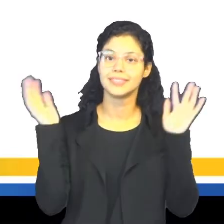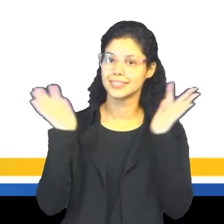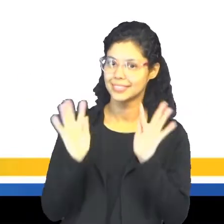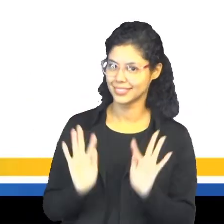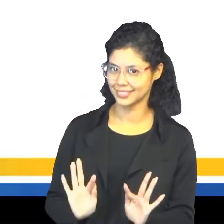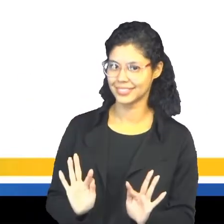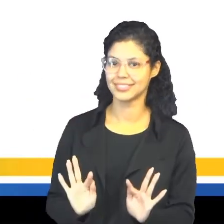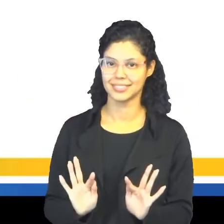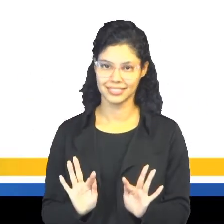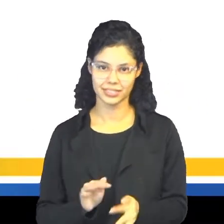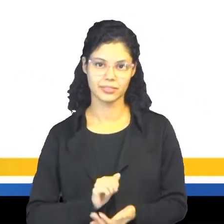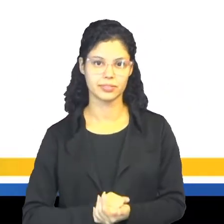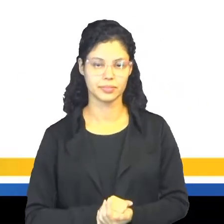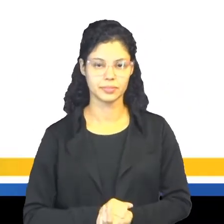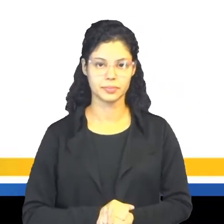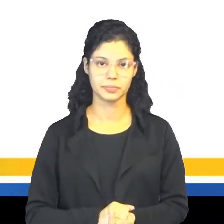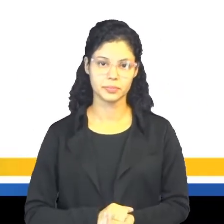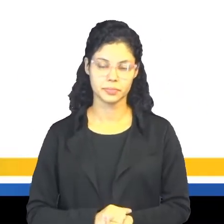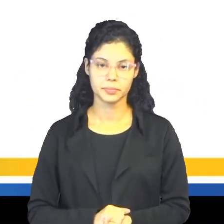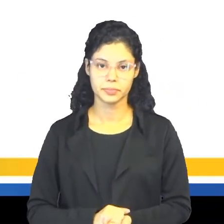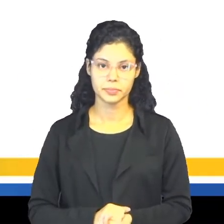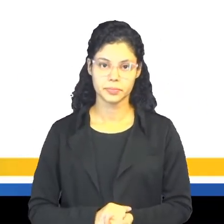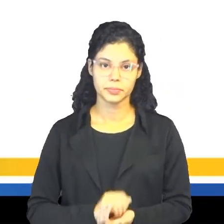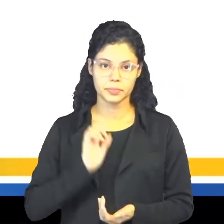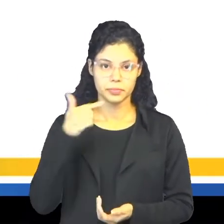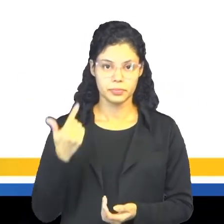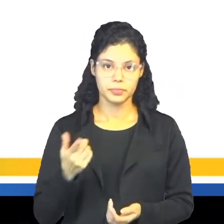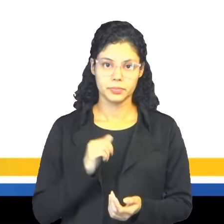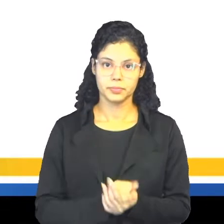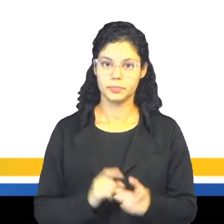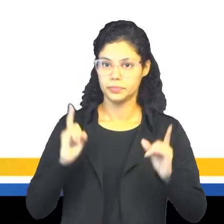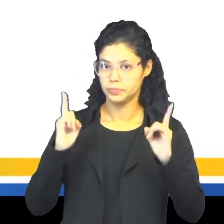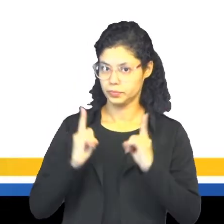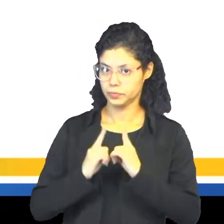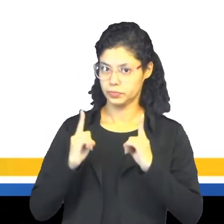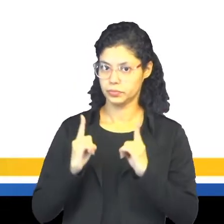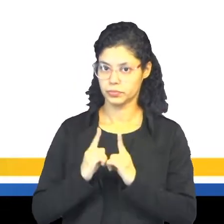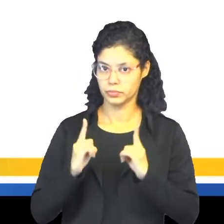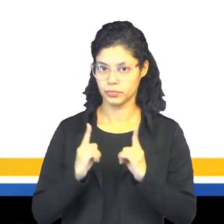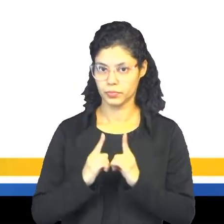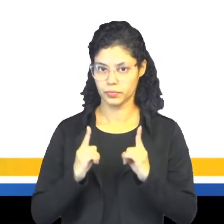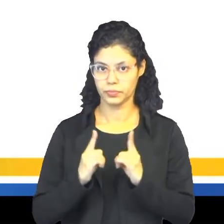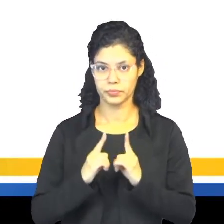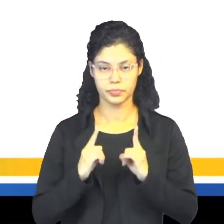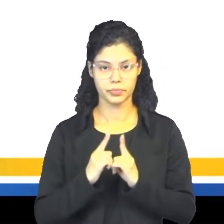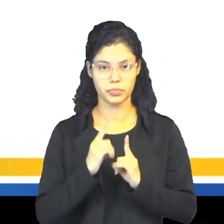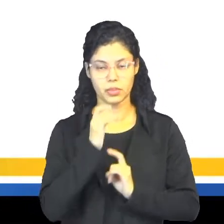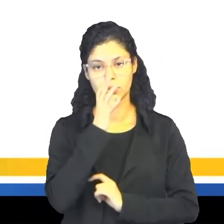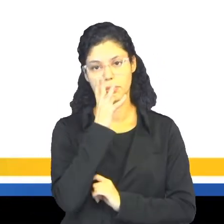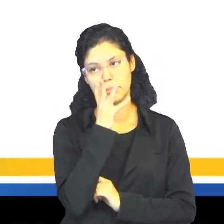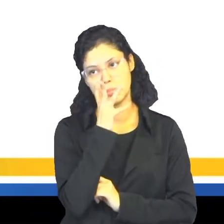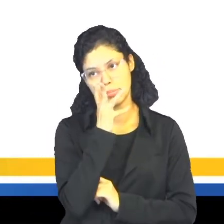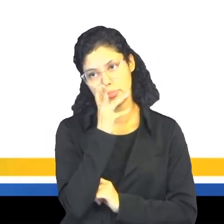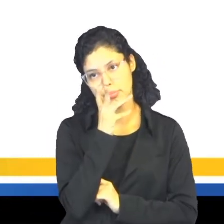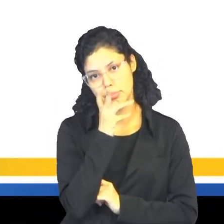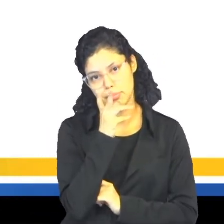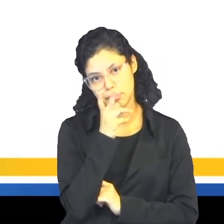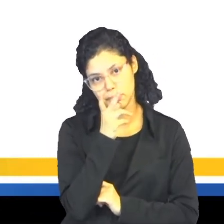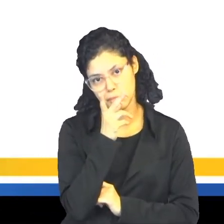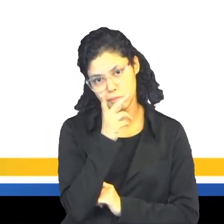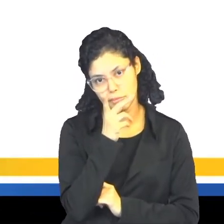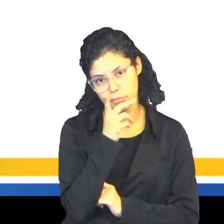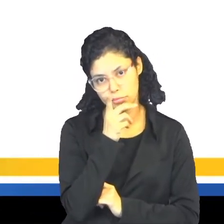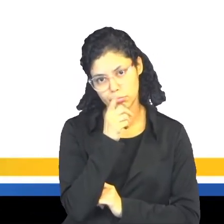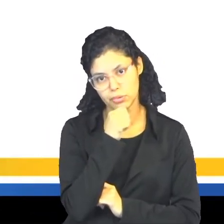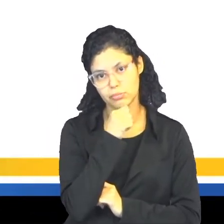Luana tá alegre é alegre né a próxima frase Qual é o adjetivo Já pensaram um pouquinho aí o que que tá caracterizando aí